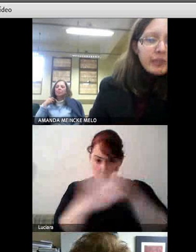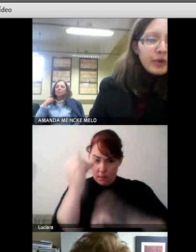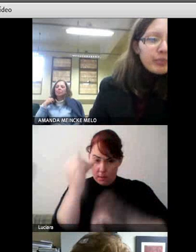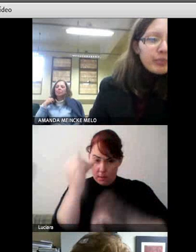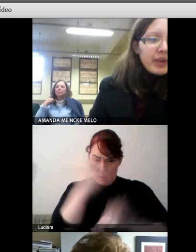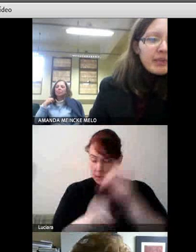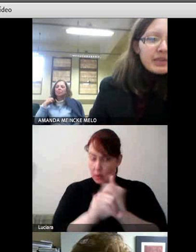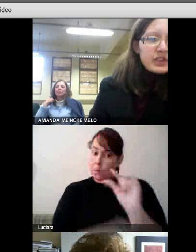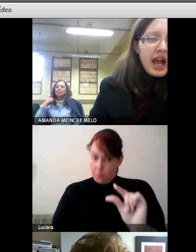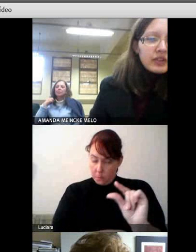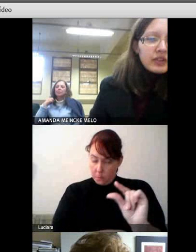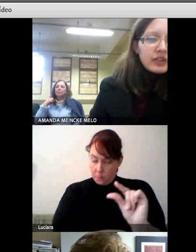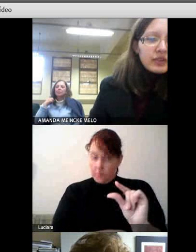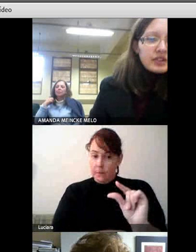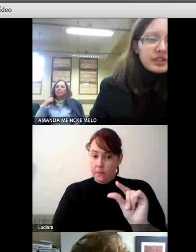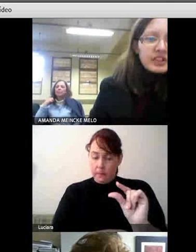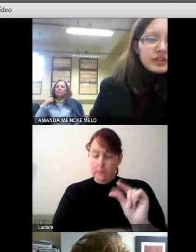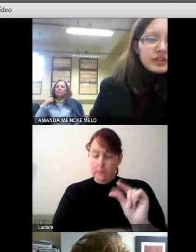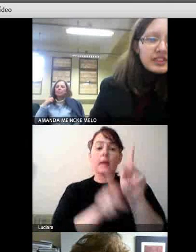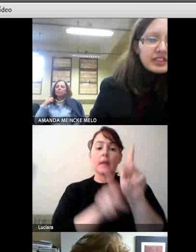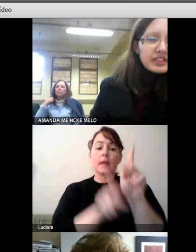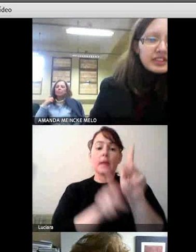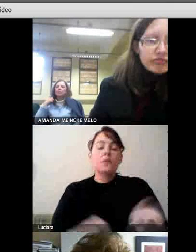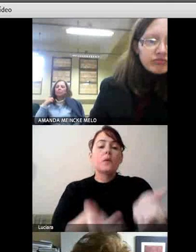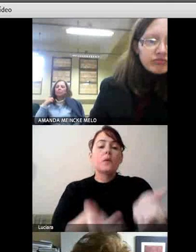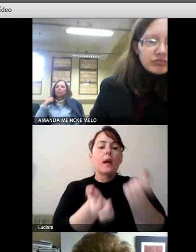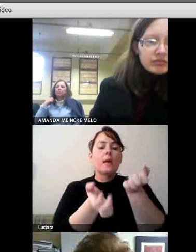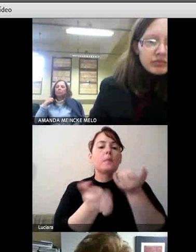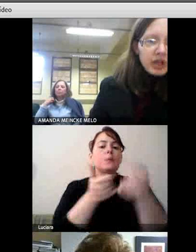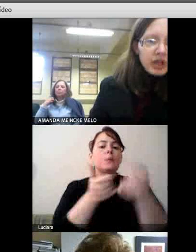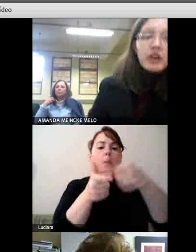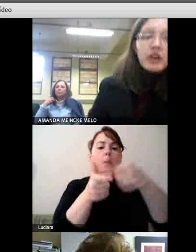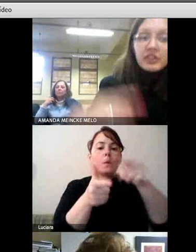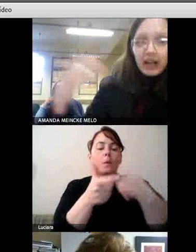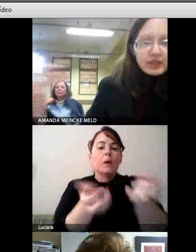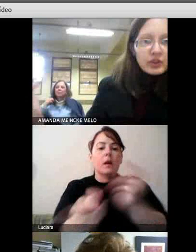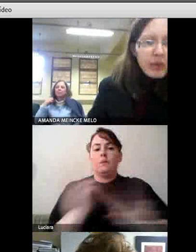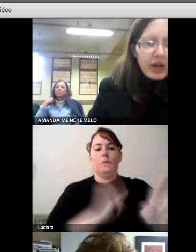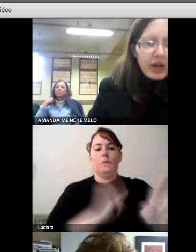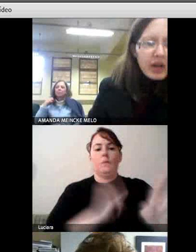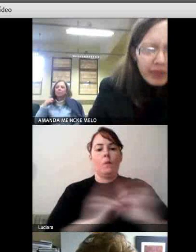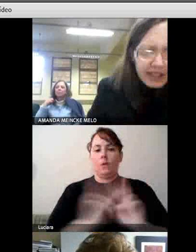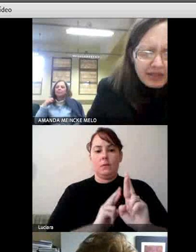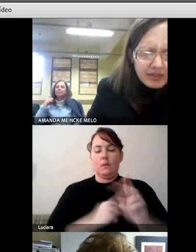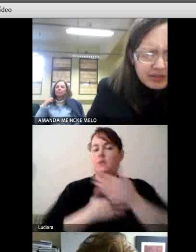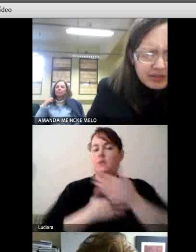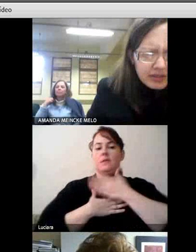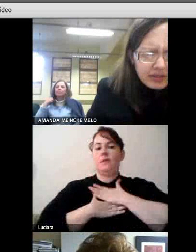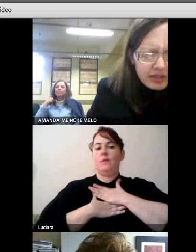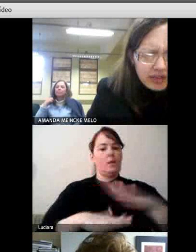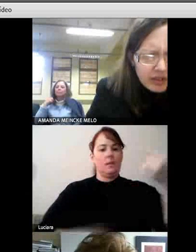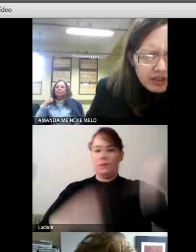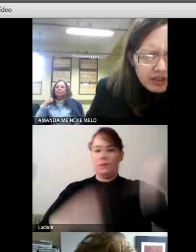para problemas imediatos. Sim. E não a discussão. Ele coloca aqui, ó. A discussão ampla, né?